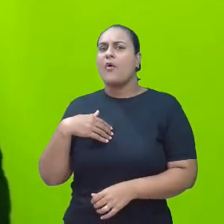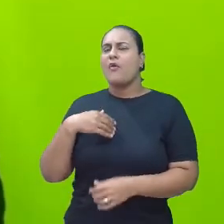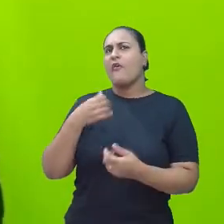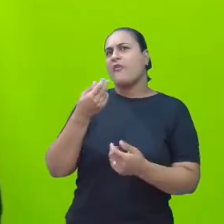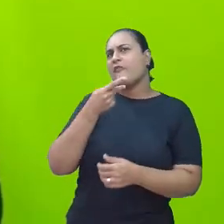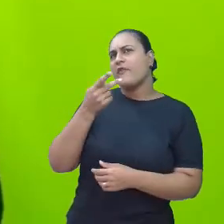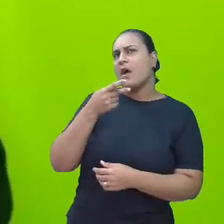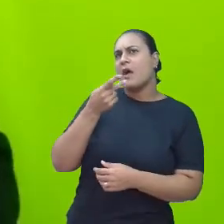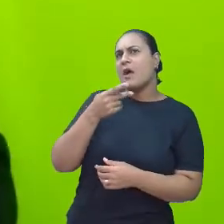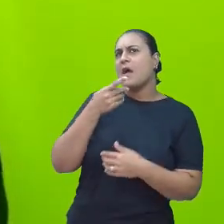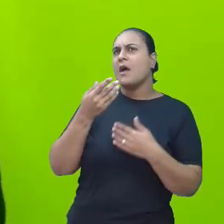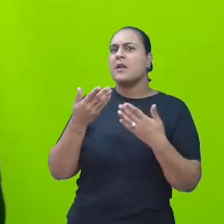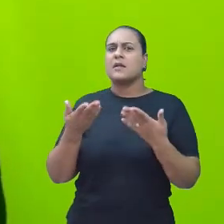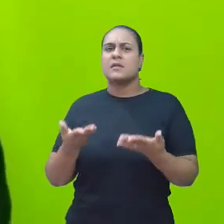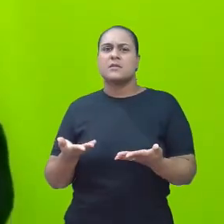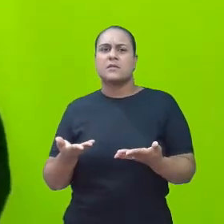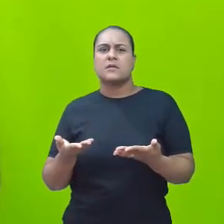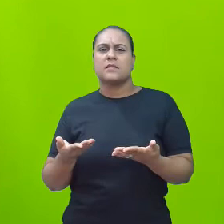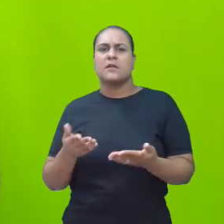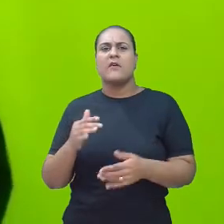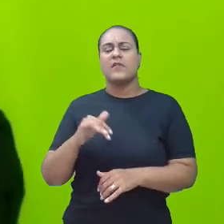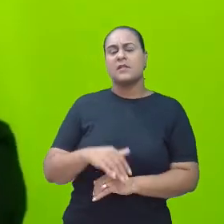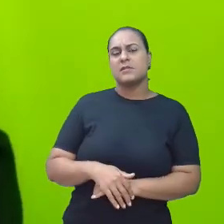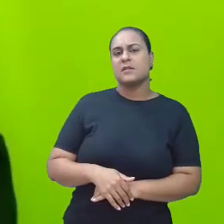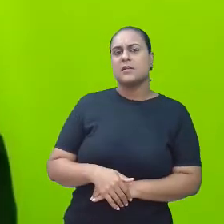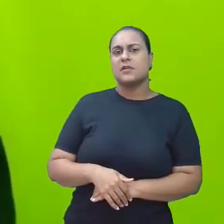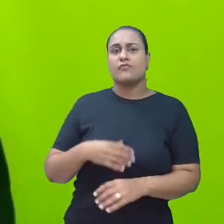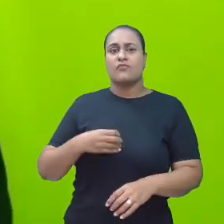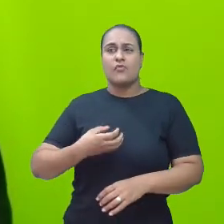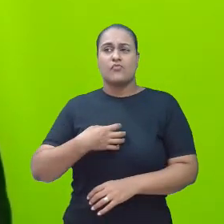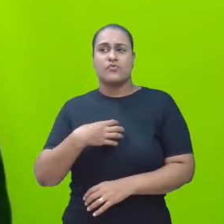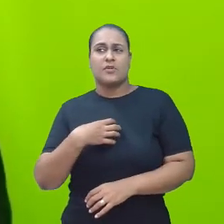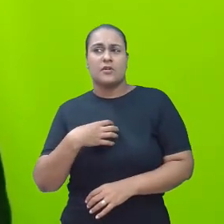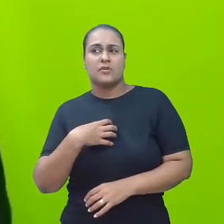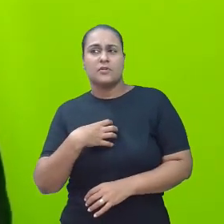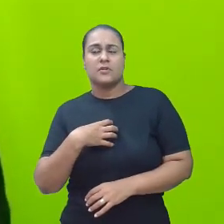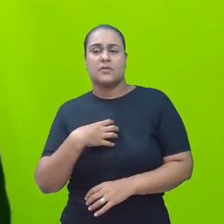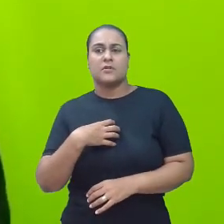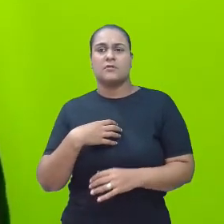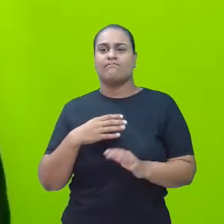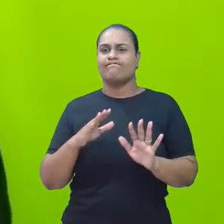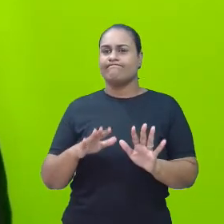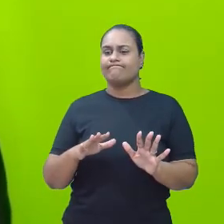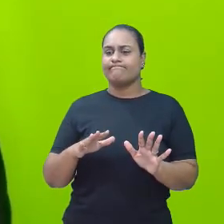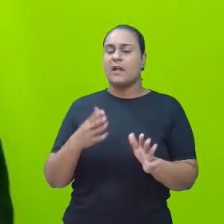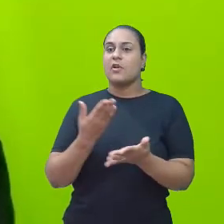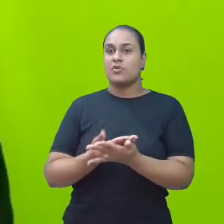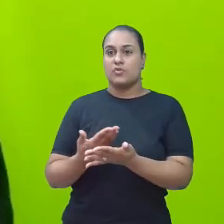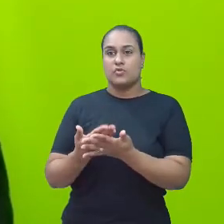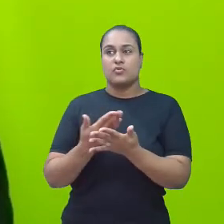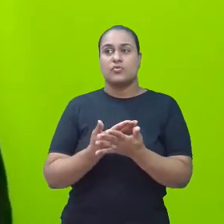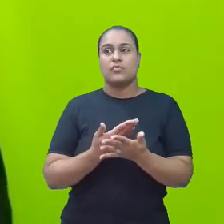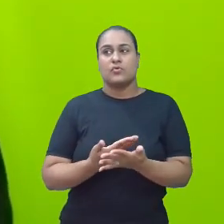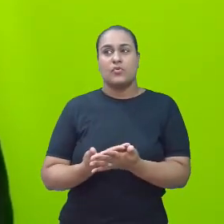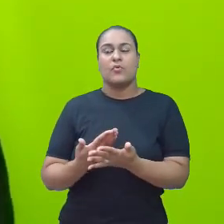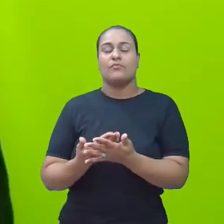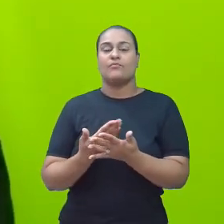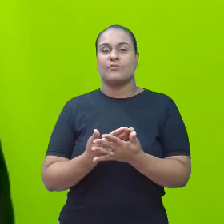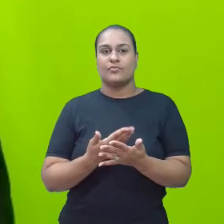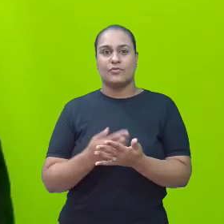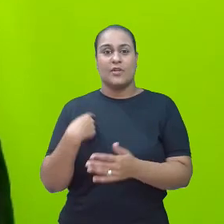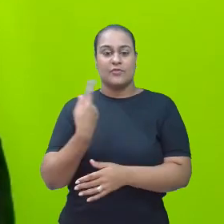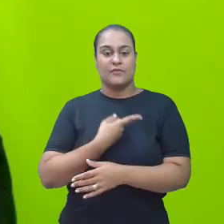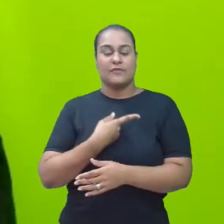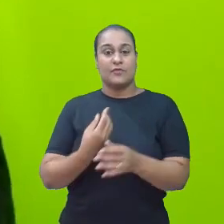essa fala, tal, joga esse jeitinho assim, a gente estudou muito esse Mateus e essa Caterina, fomos criando